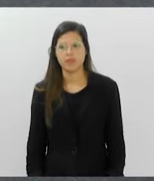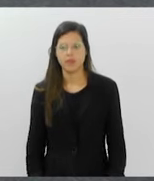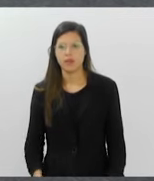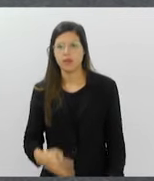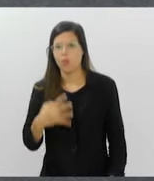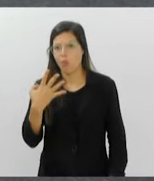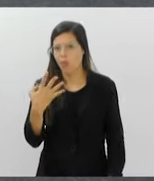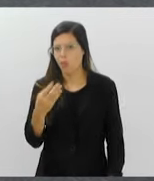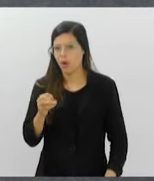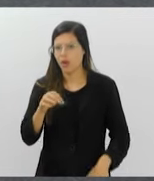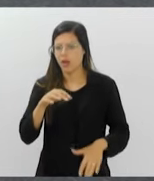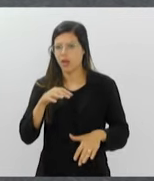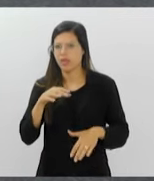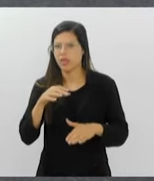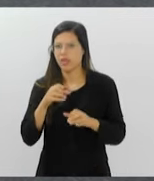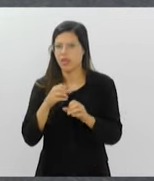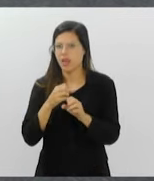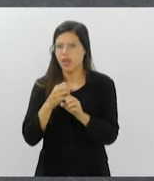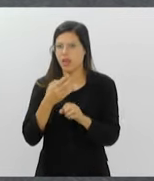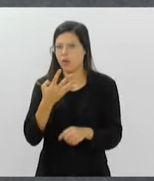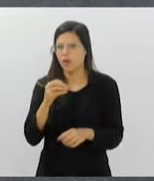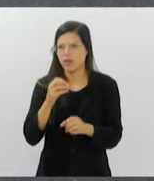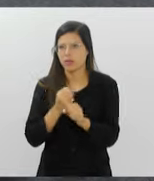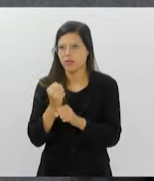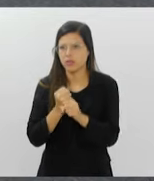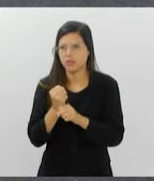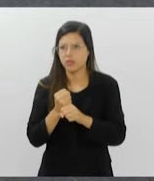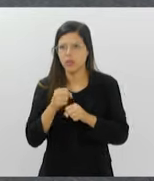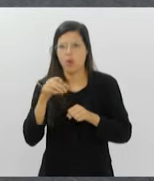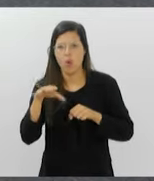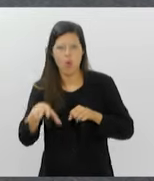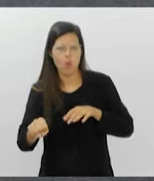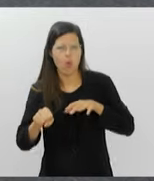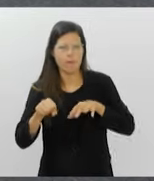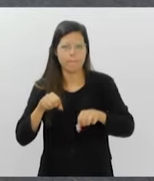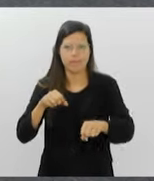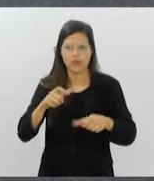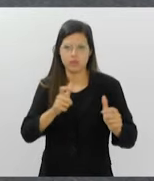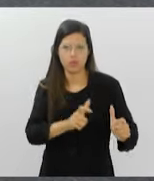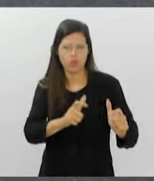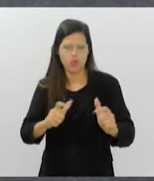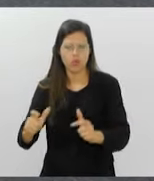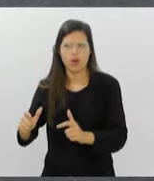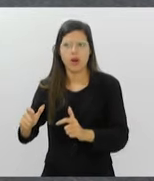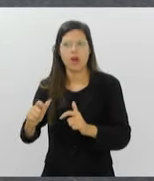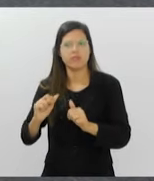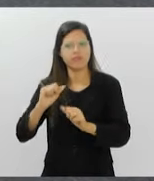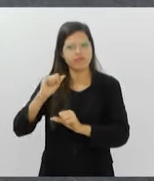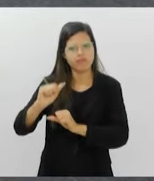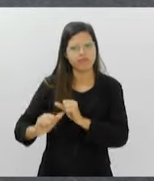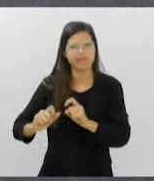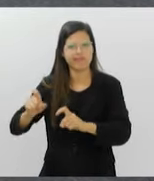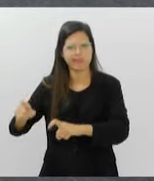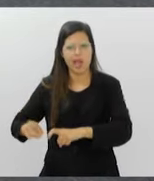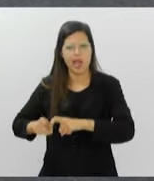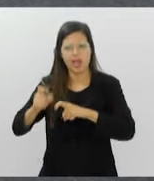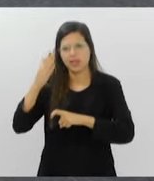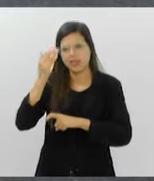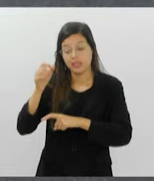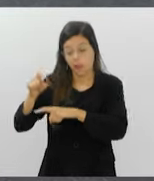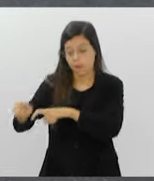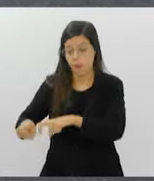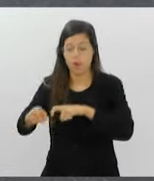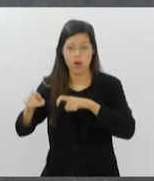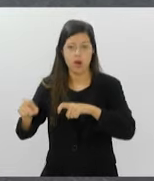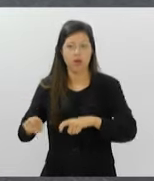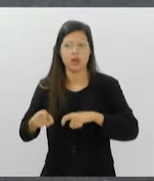40 anos ocupa terra e busca, né, reforma agrária nesse país, a gente sabe que o campo é um dos